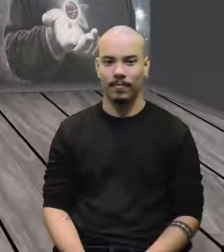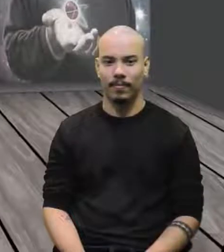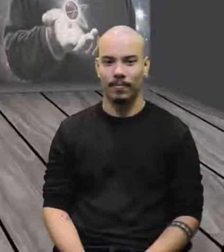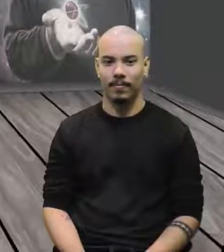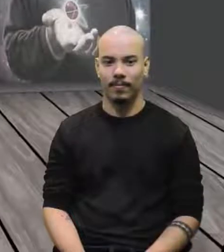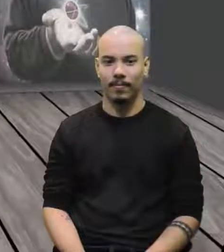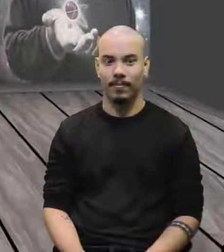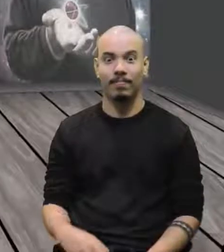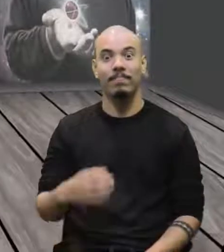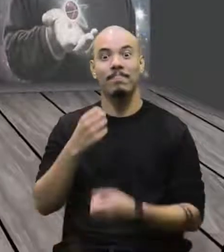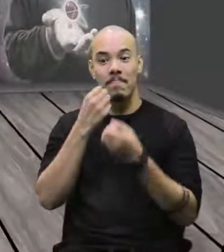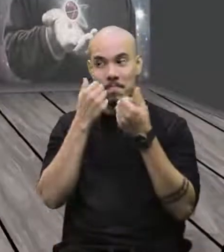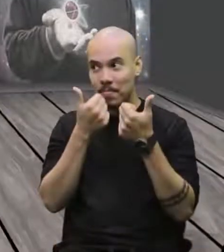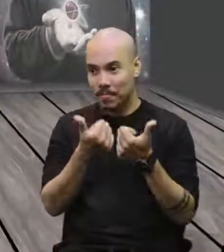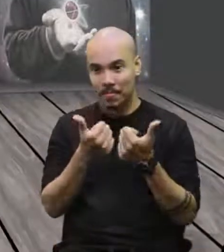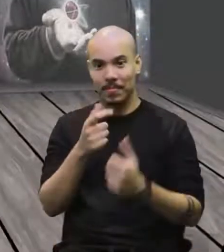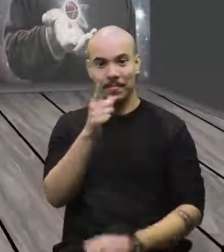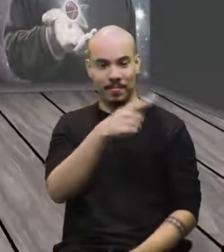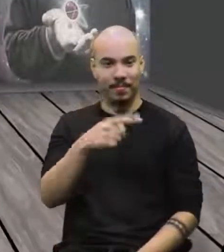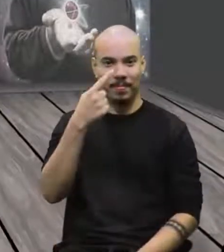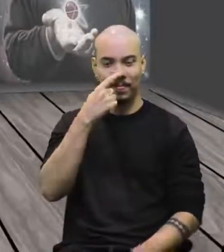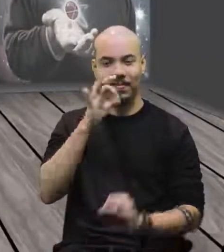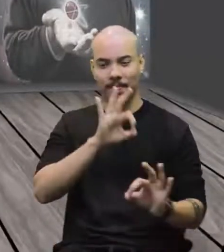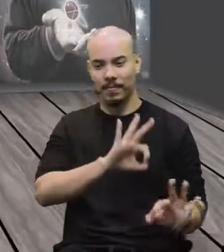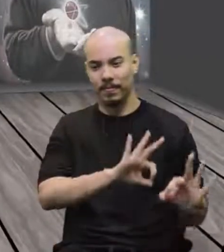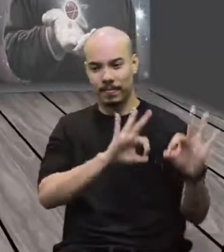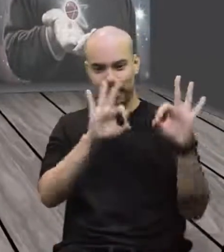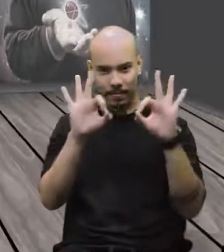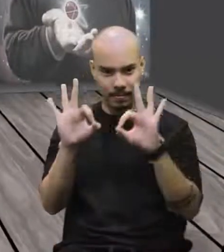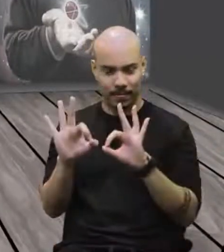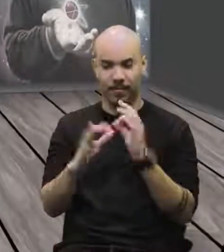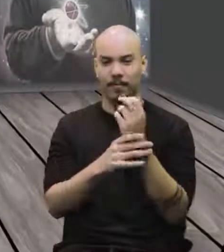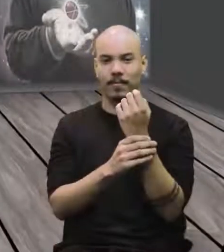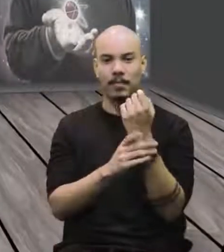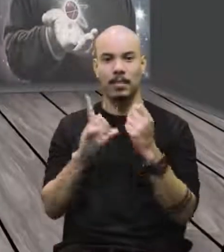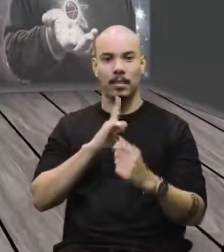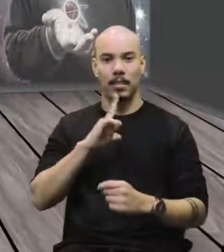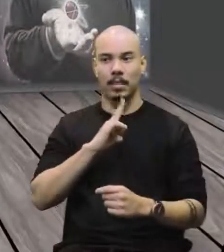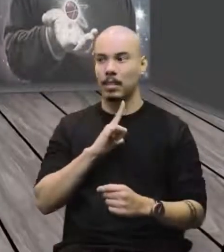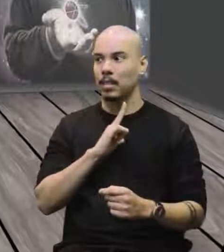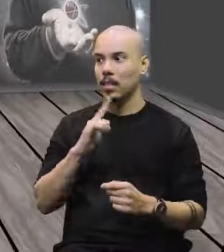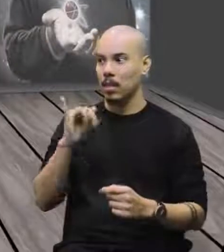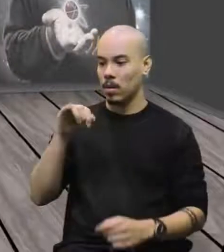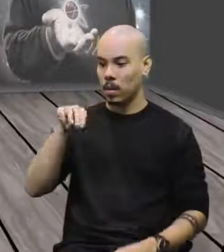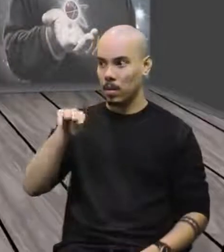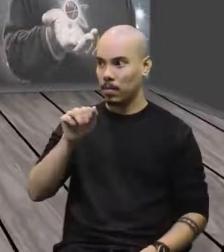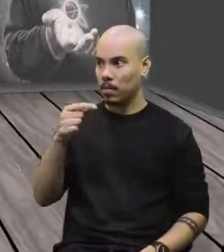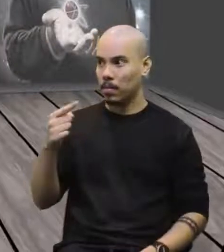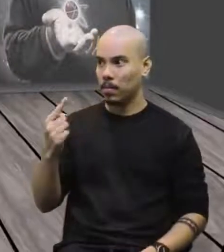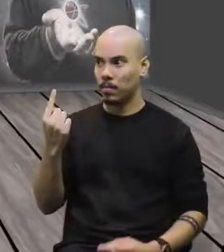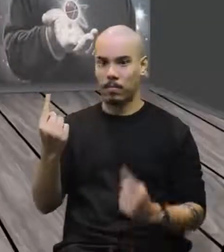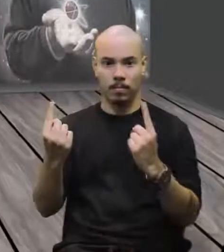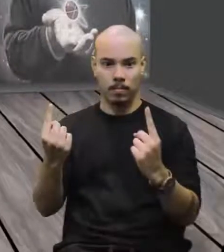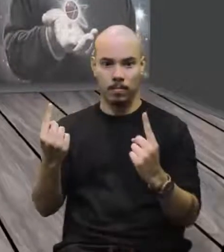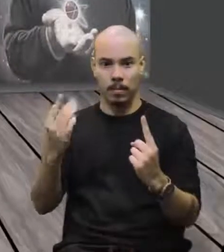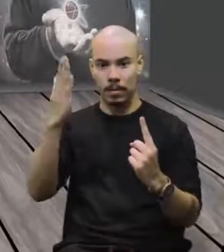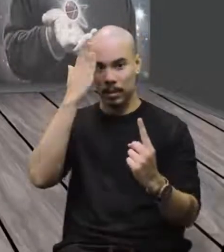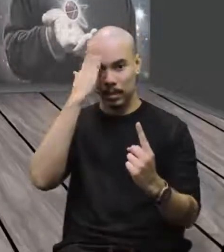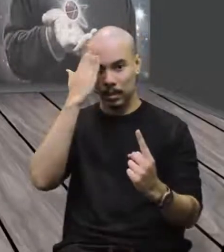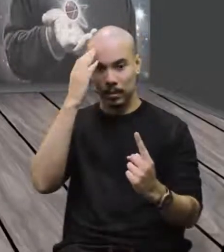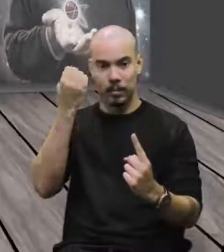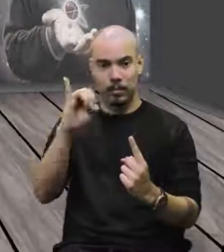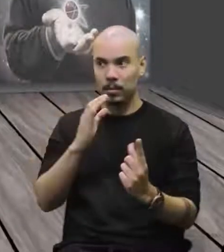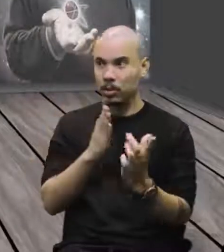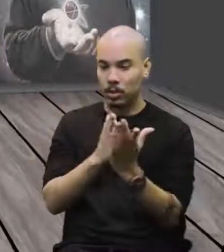Muito bem, pessoal. Vira aí, ó, que o polo, né, do ímã, e tem como você saber se a linha está